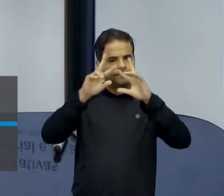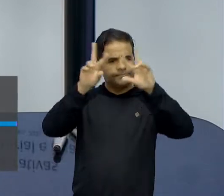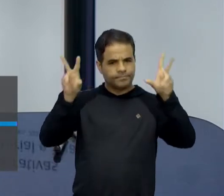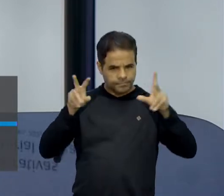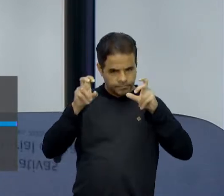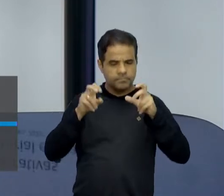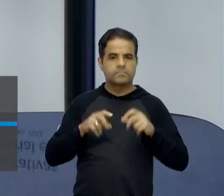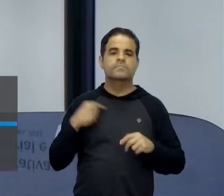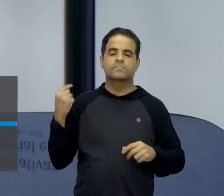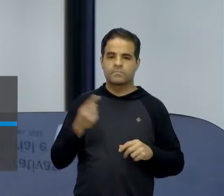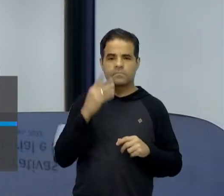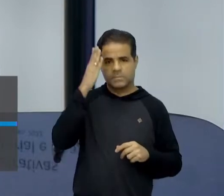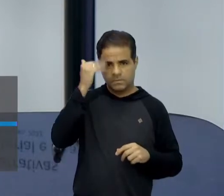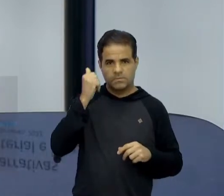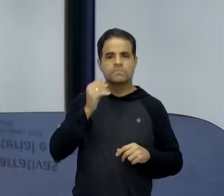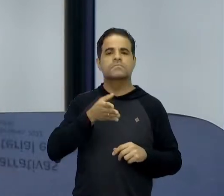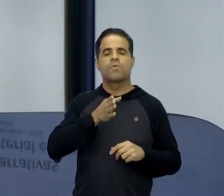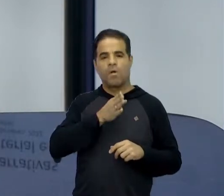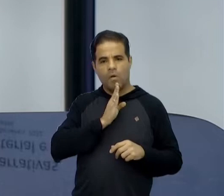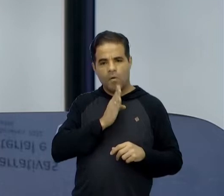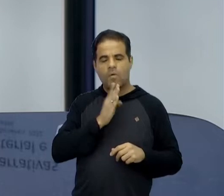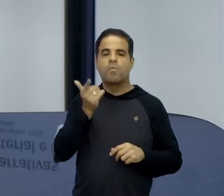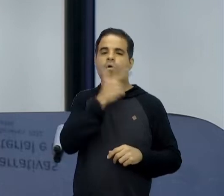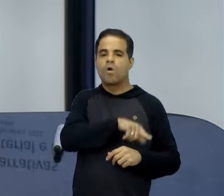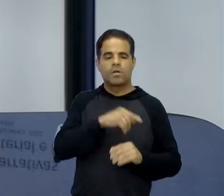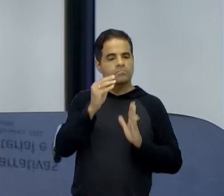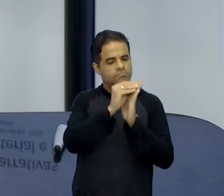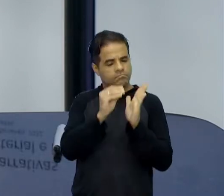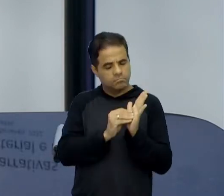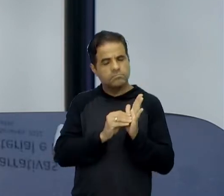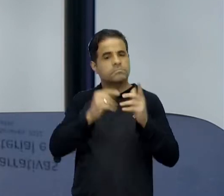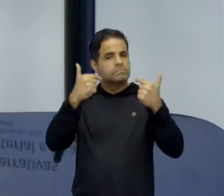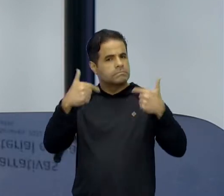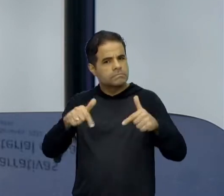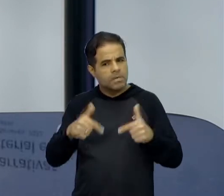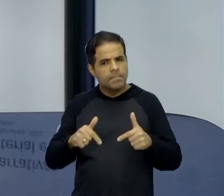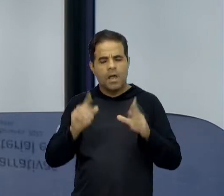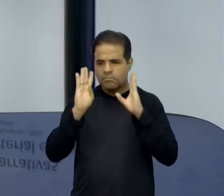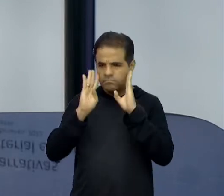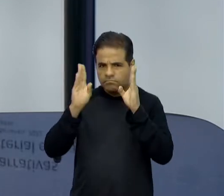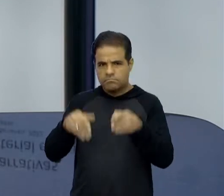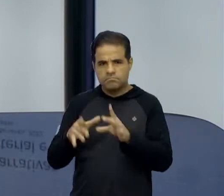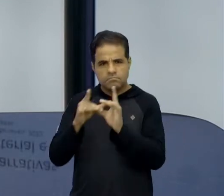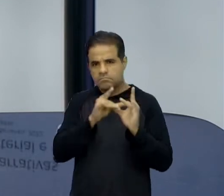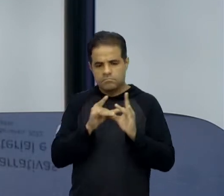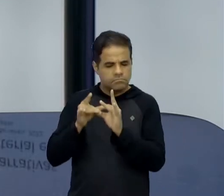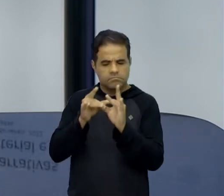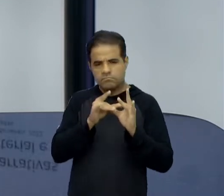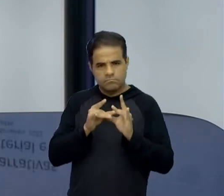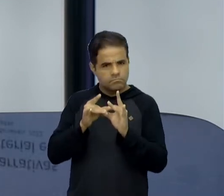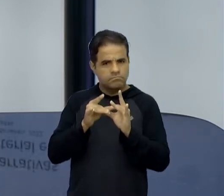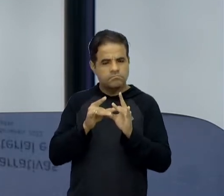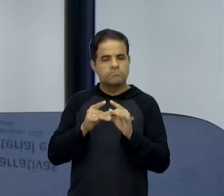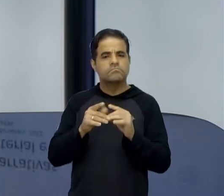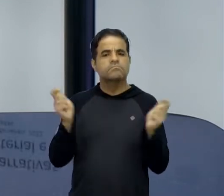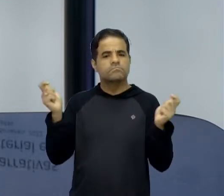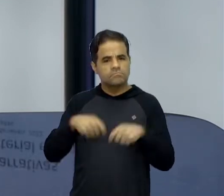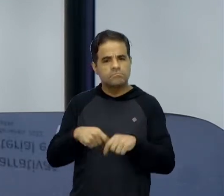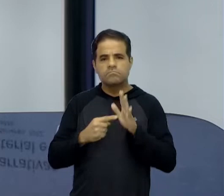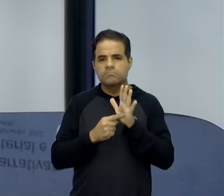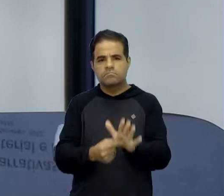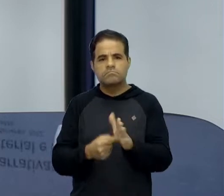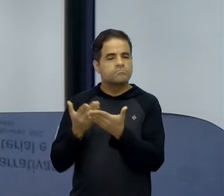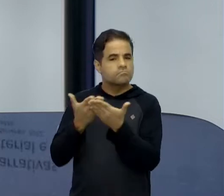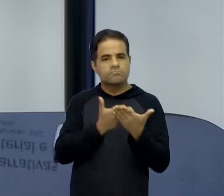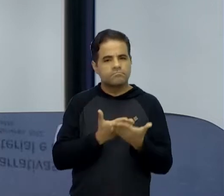tema que a gente consegue trabalhar de forma unida, de forma que mostre